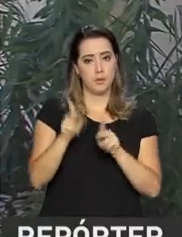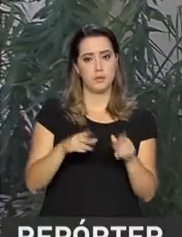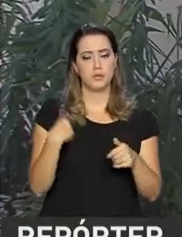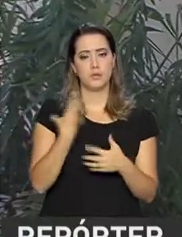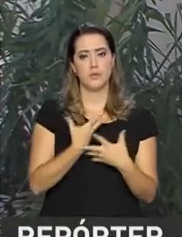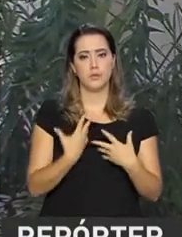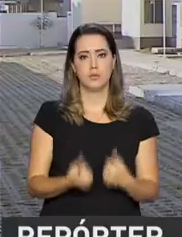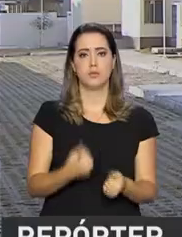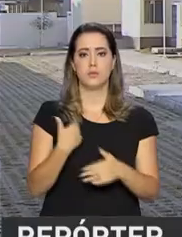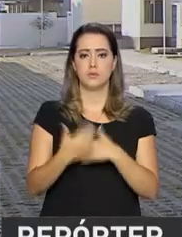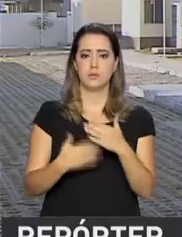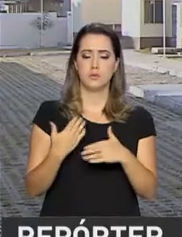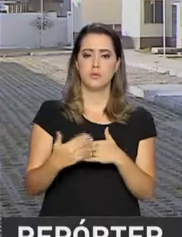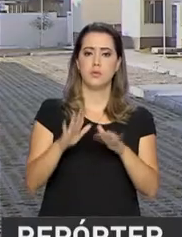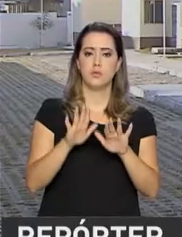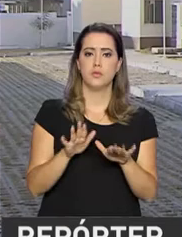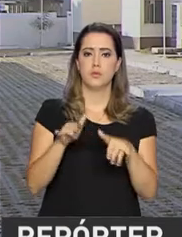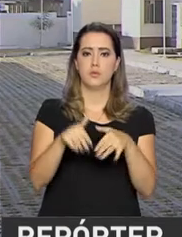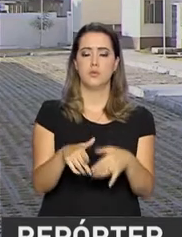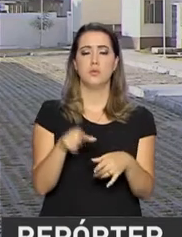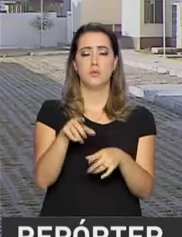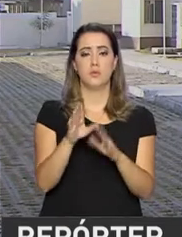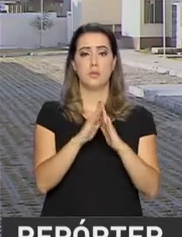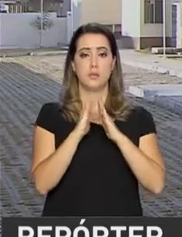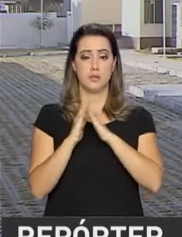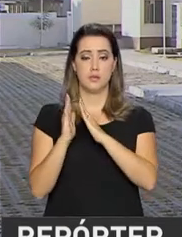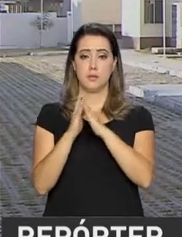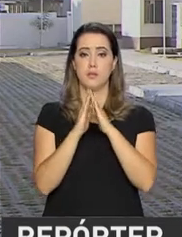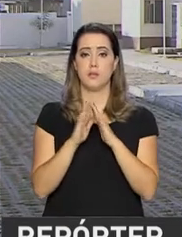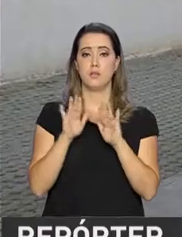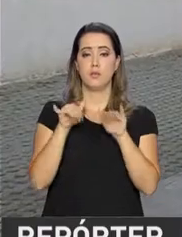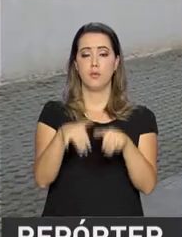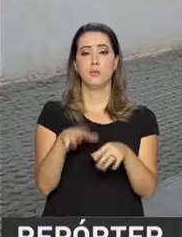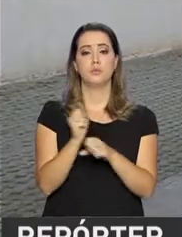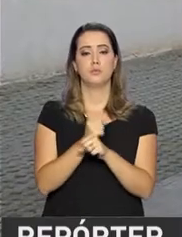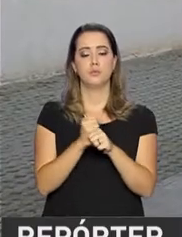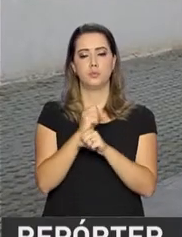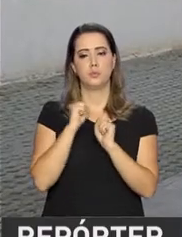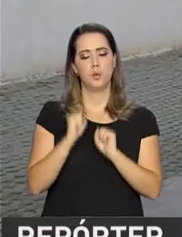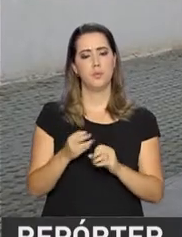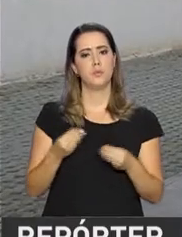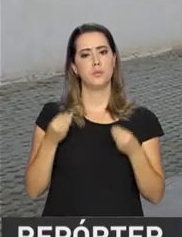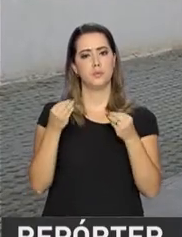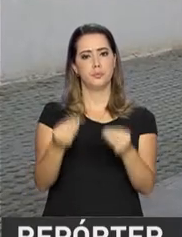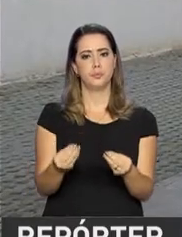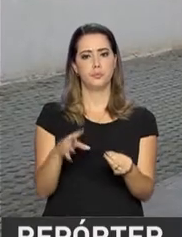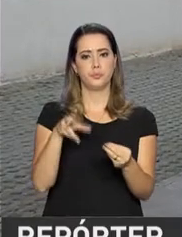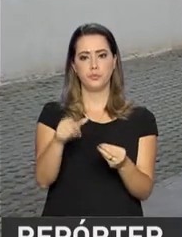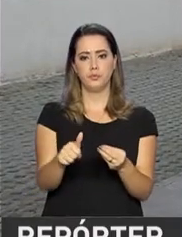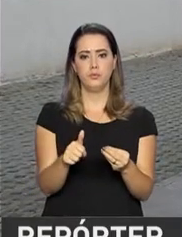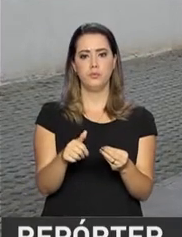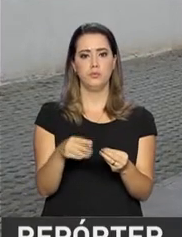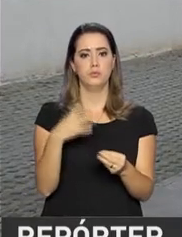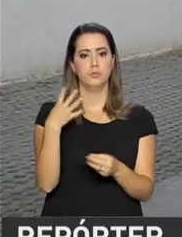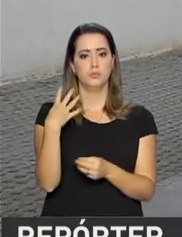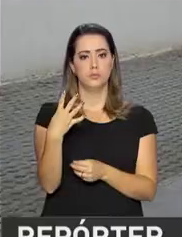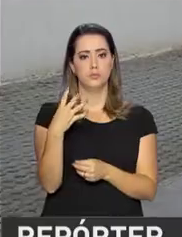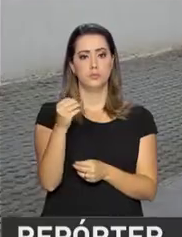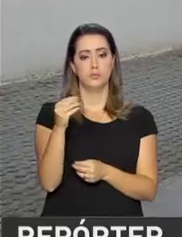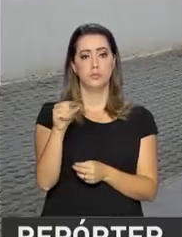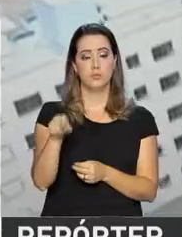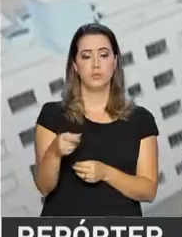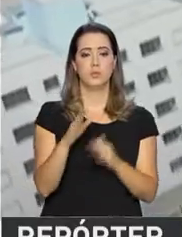esse programa finalizando essas moradias para que até o final deste ano possamos entregar ao todo 400 mil